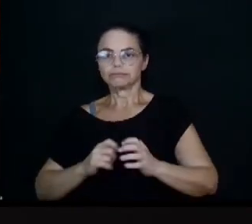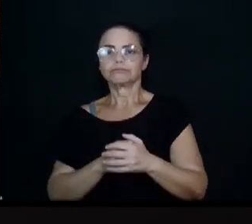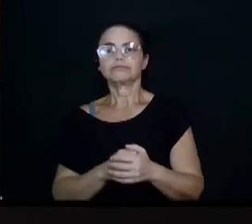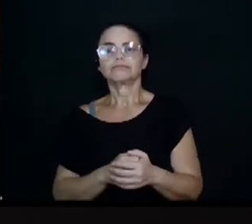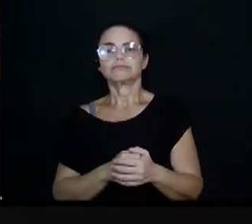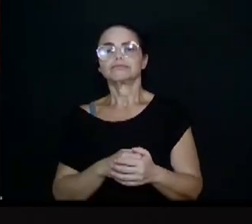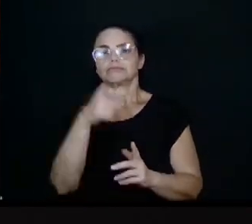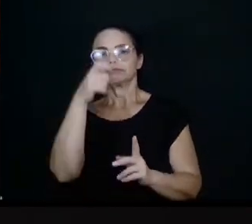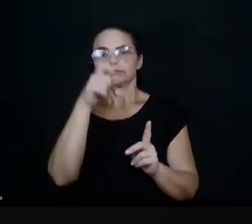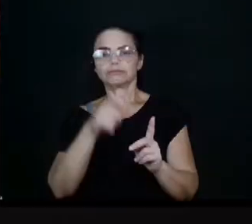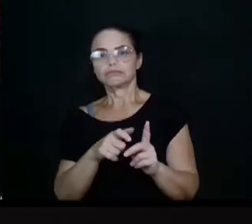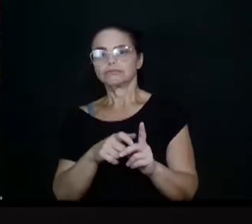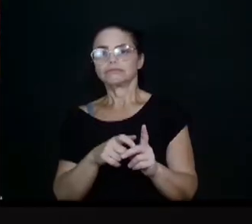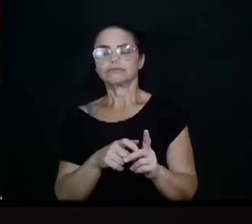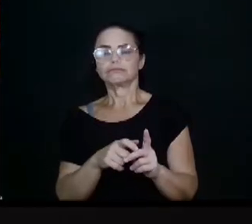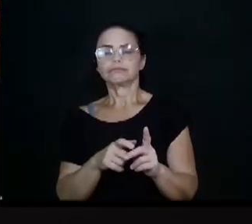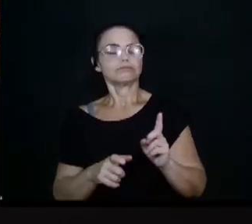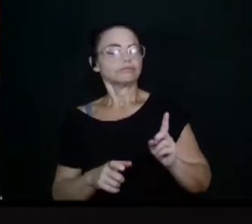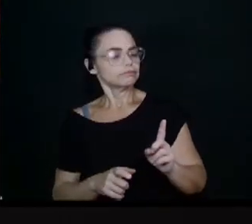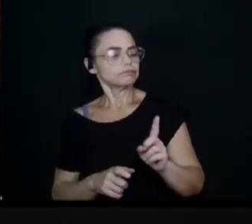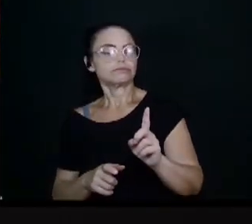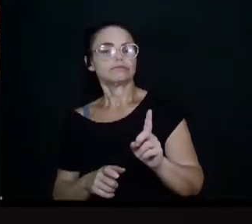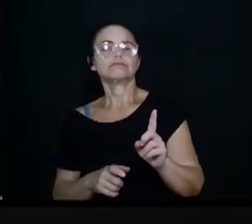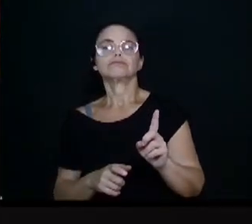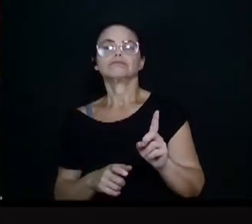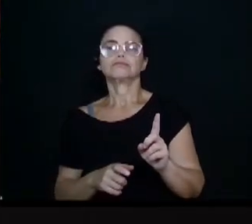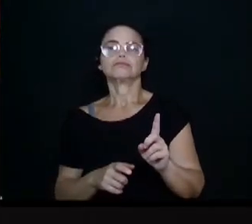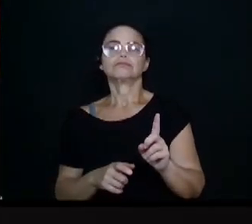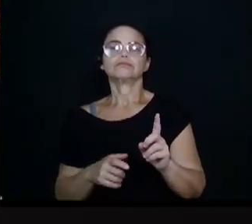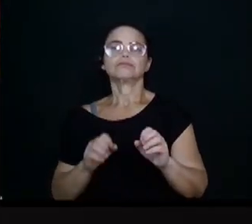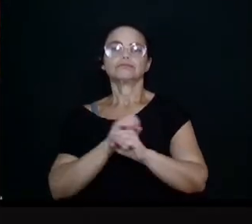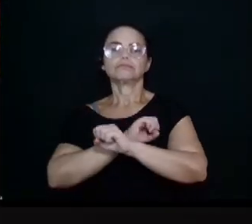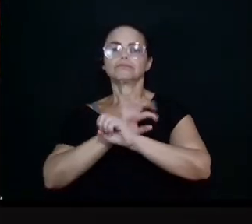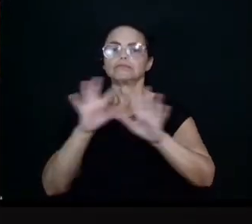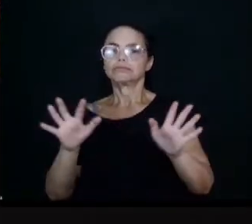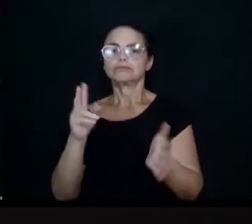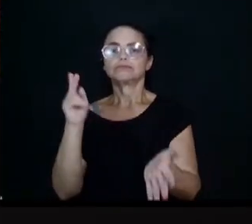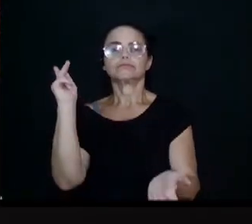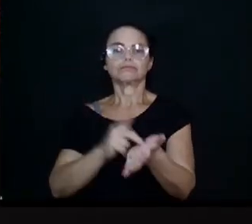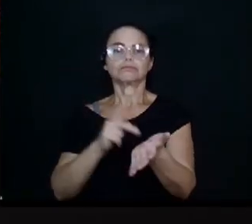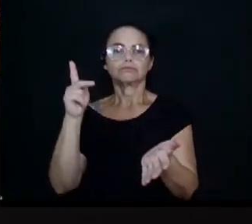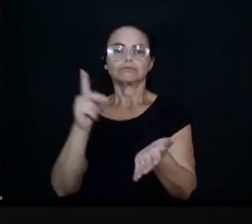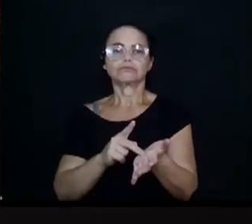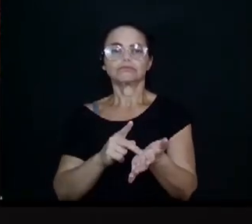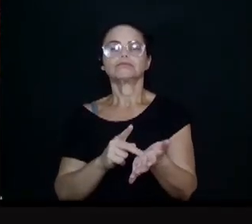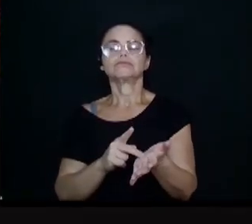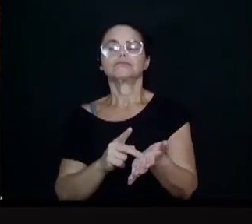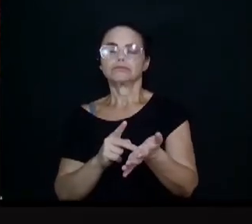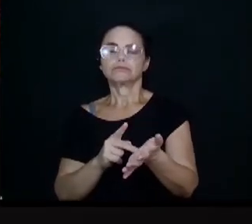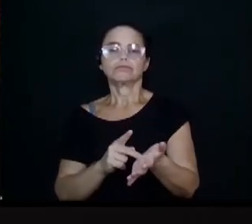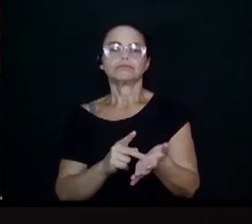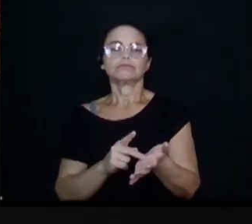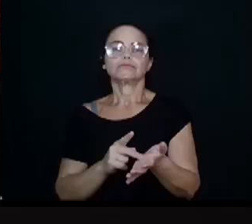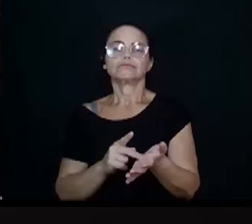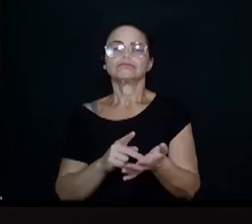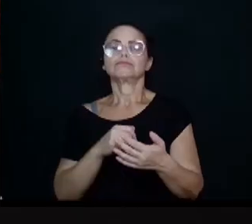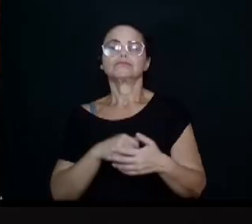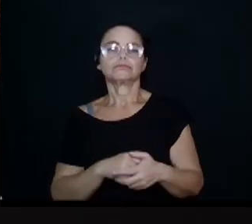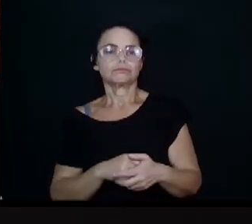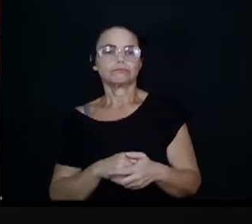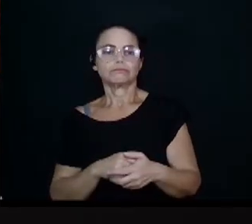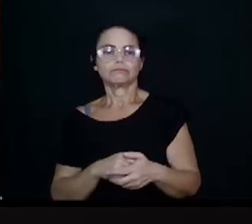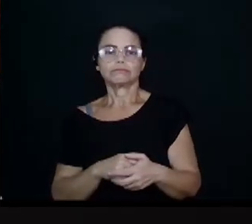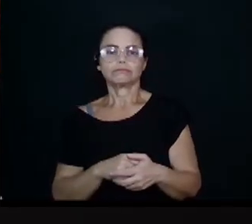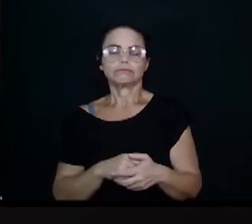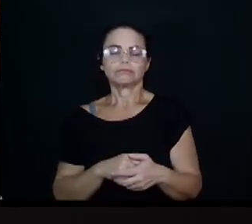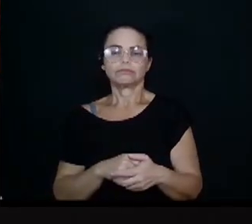hora da apresentação, ser o mais transparente possível, né? Sempre transparente, muito claro.